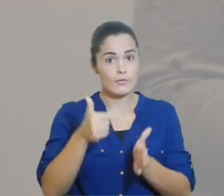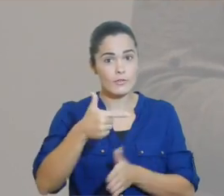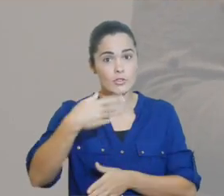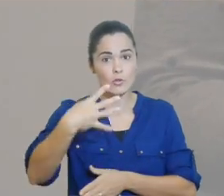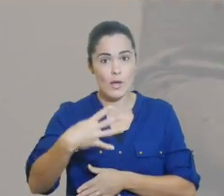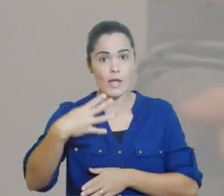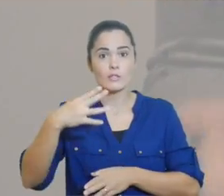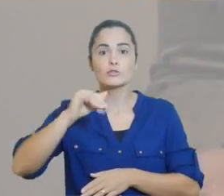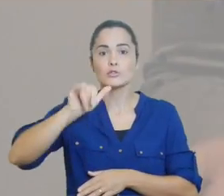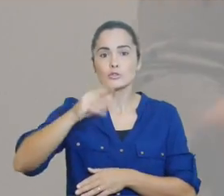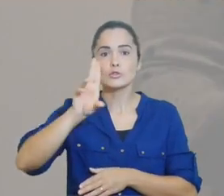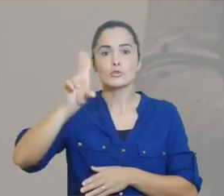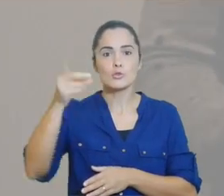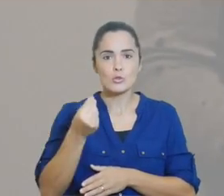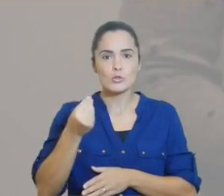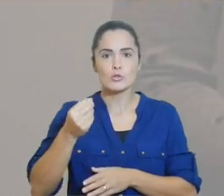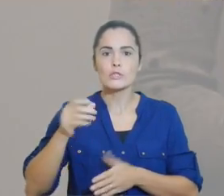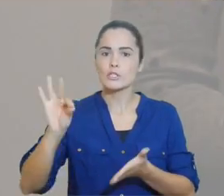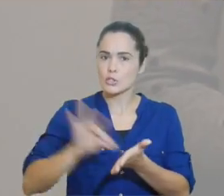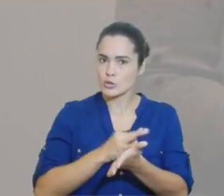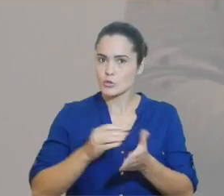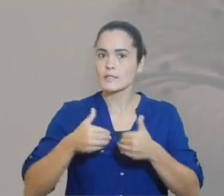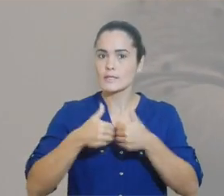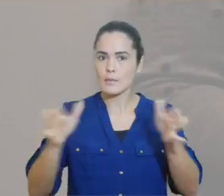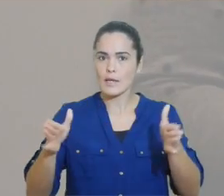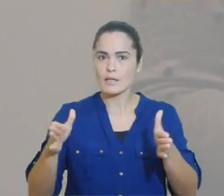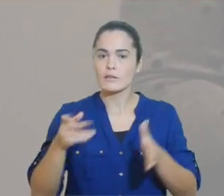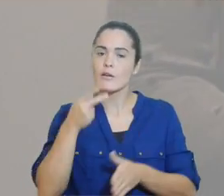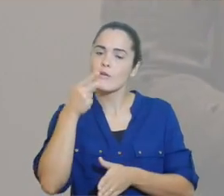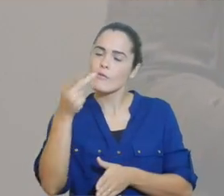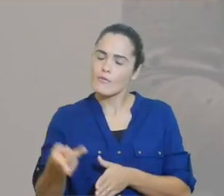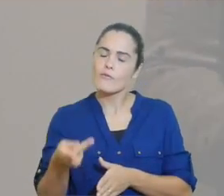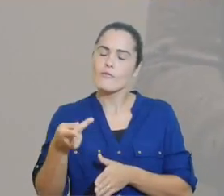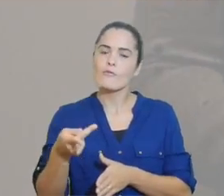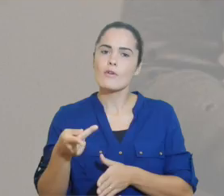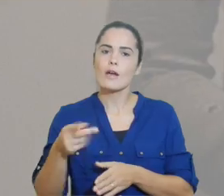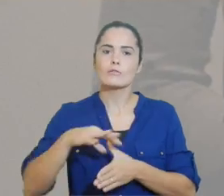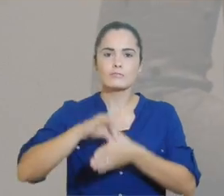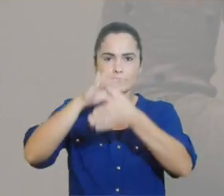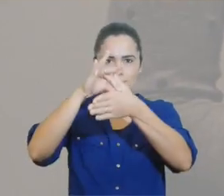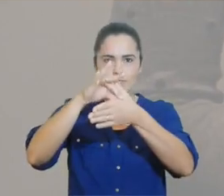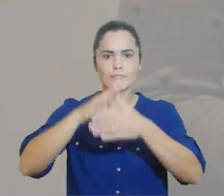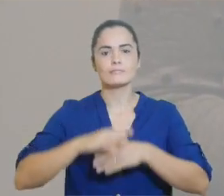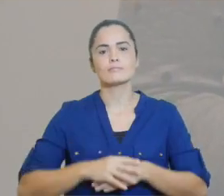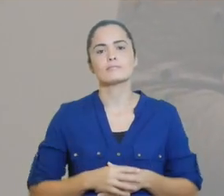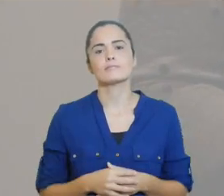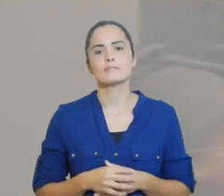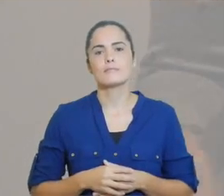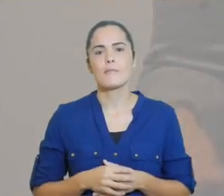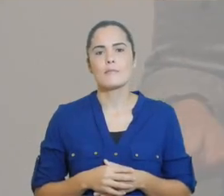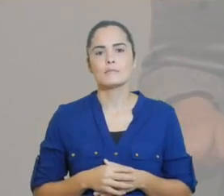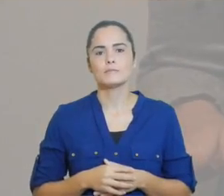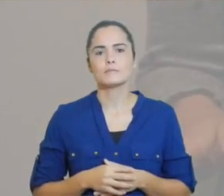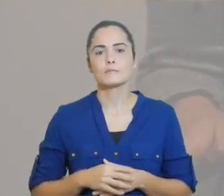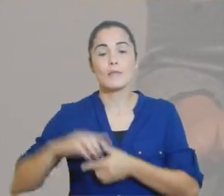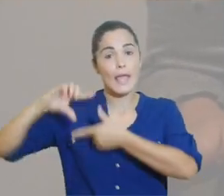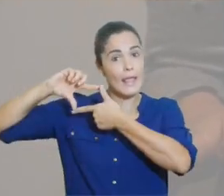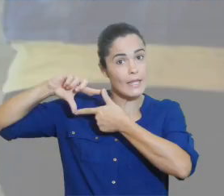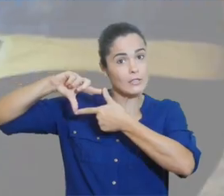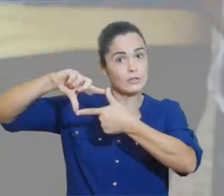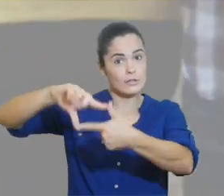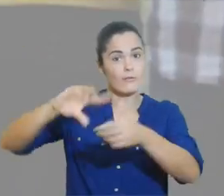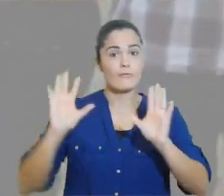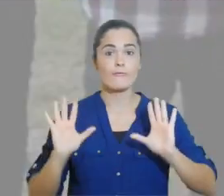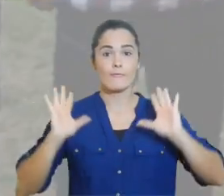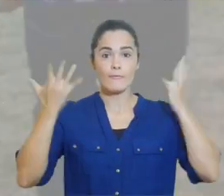julho. As inscrições já estão abertas. Para mais informações, fale com a liderança. A nossa tradicional Festa